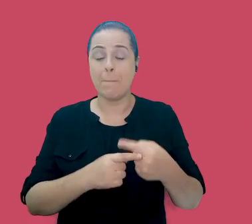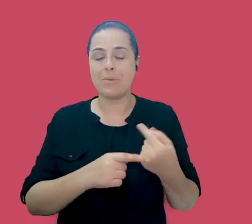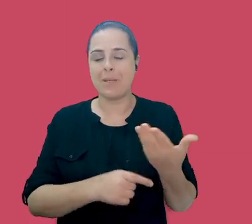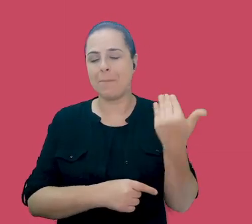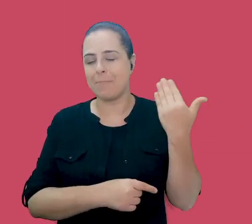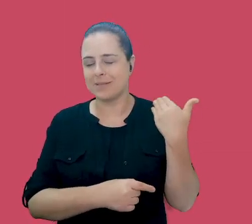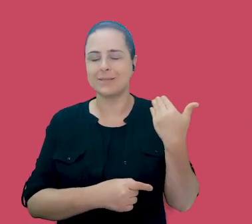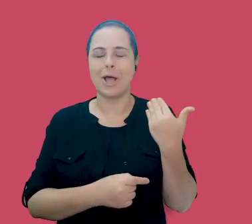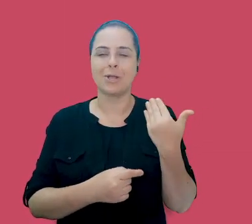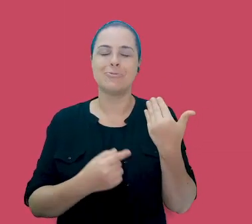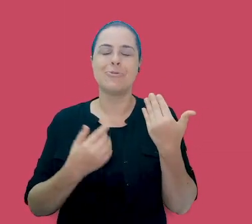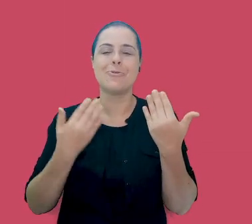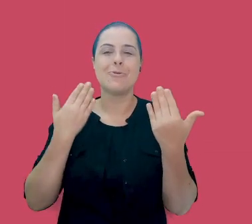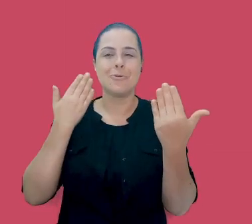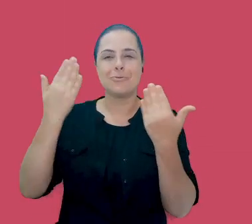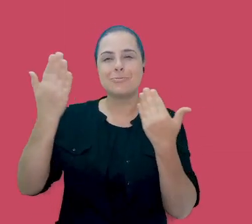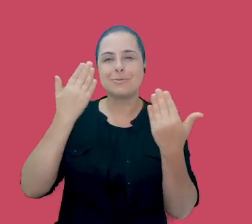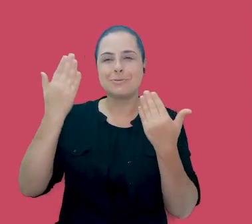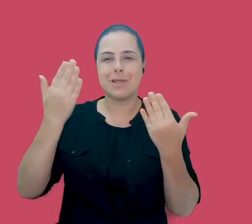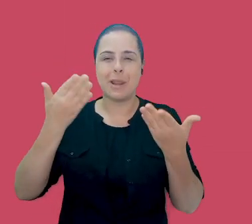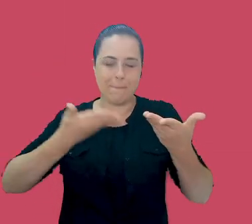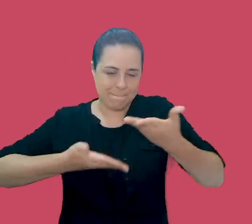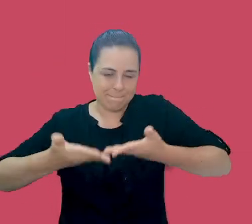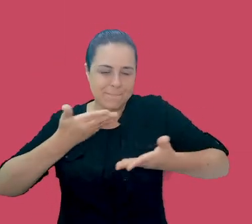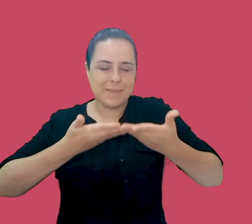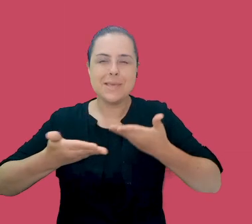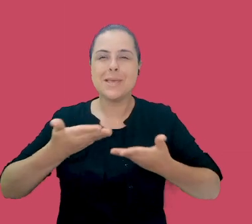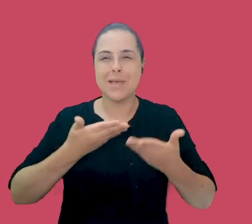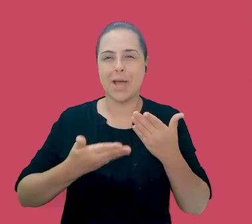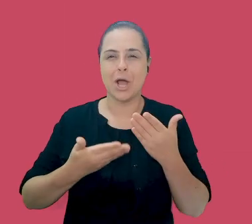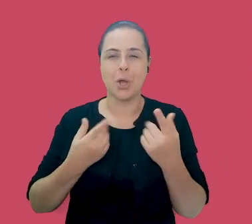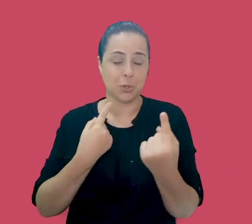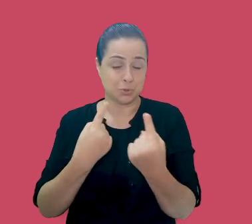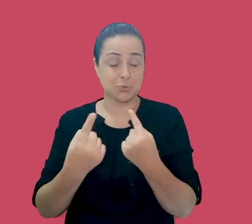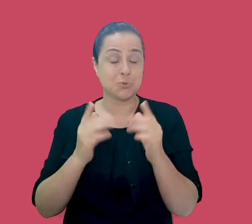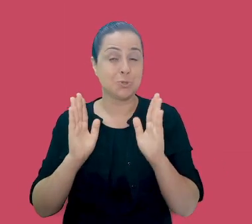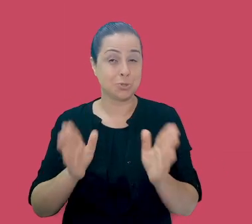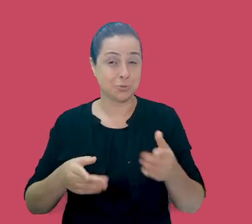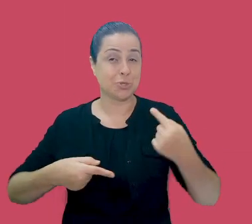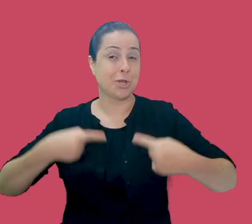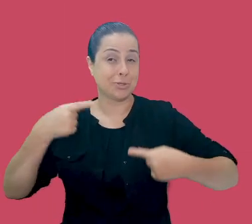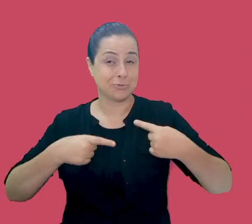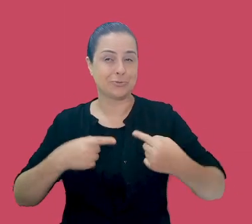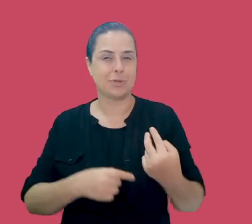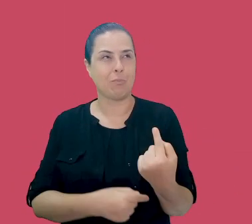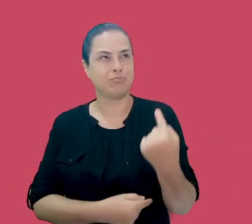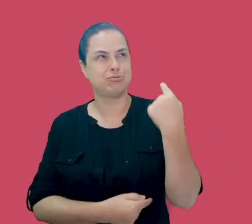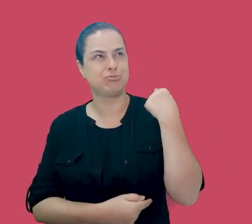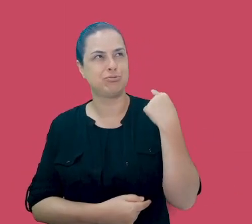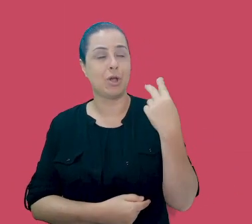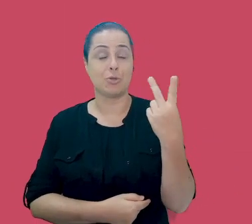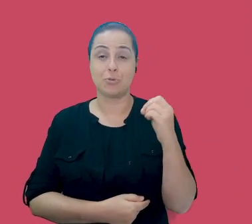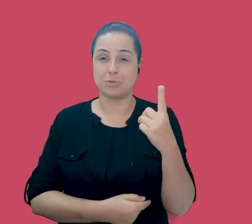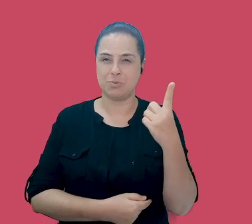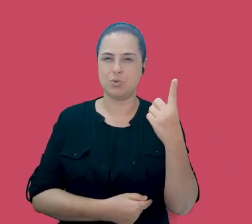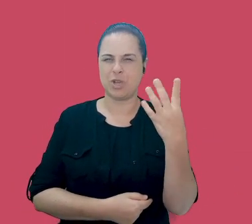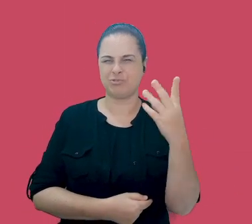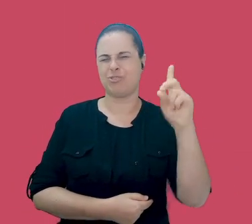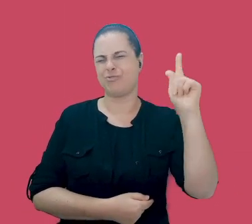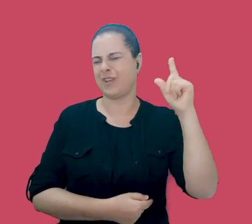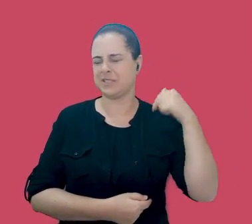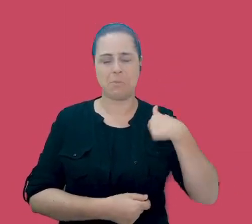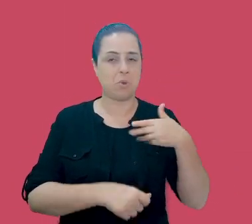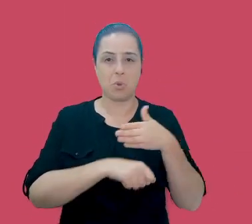terapias nos chats, mas, assim, é muito louco. 2014 tinha uma plataforma, até faz tempo que eu não entro, mas que